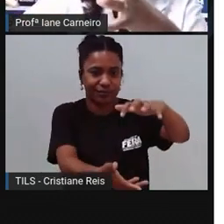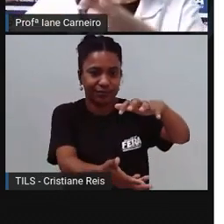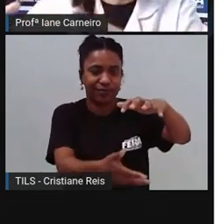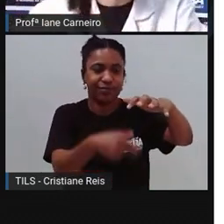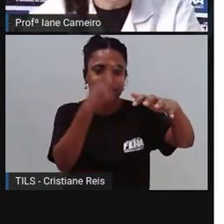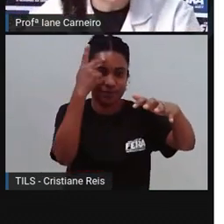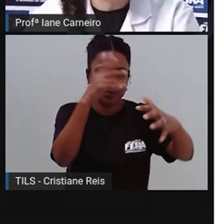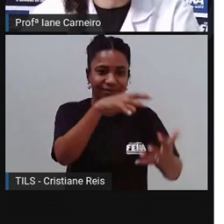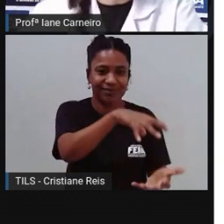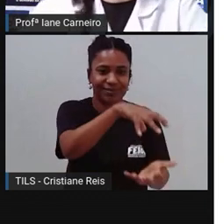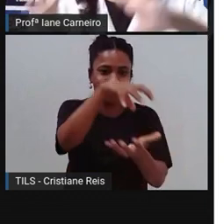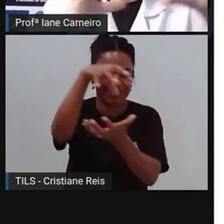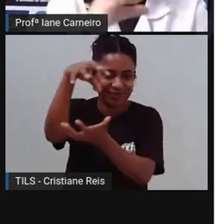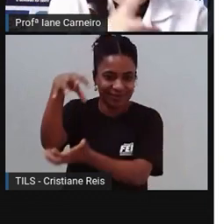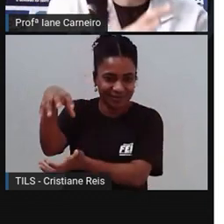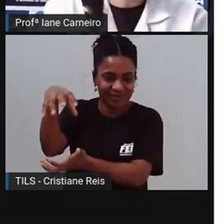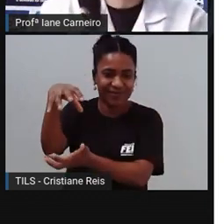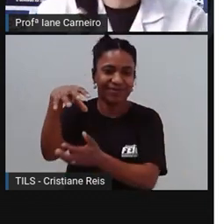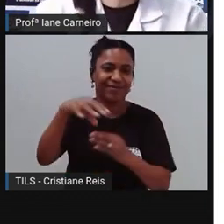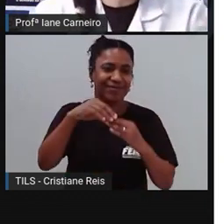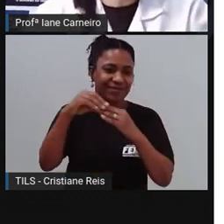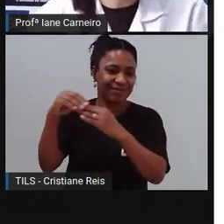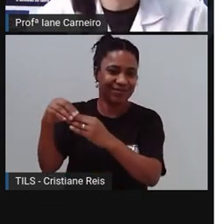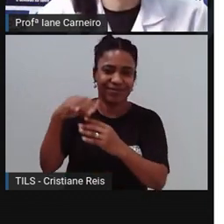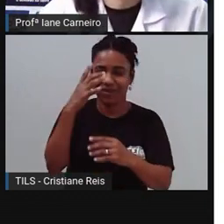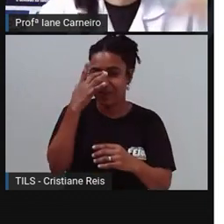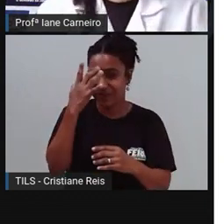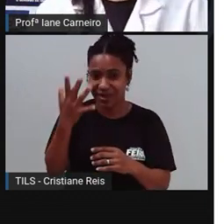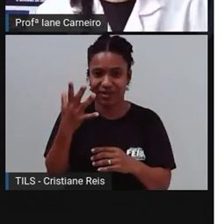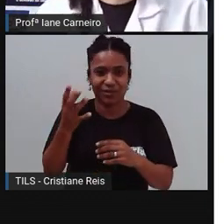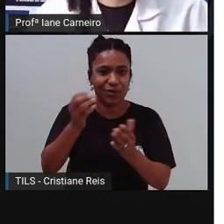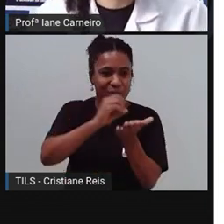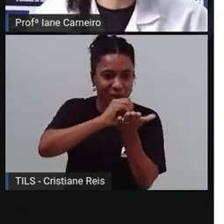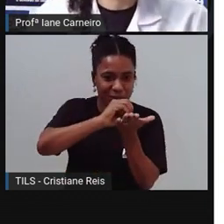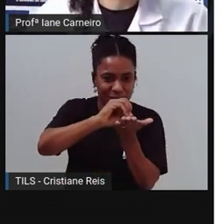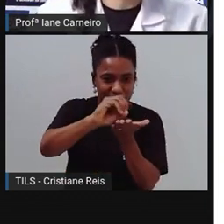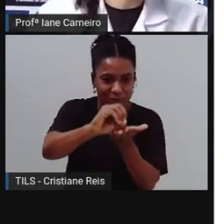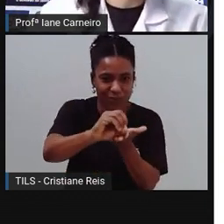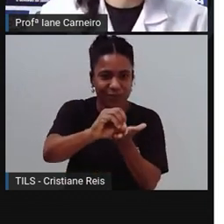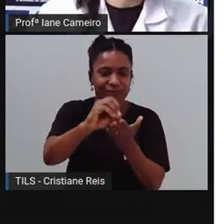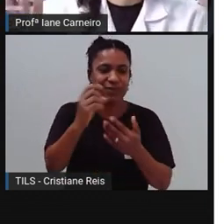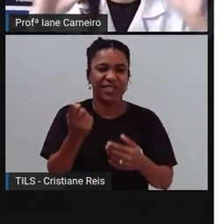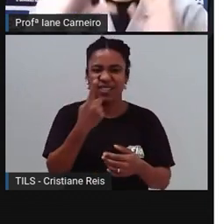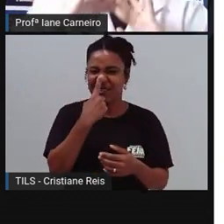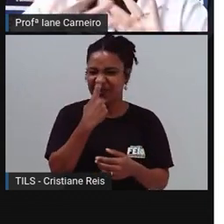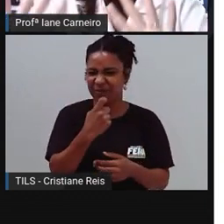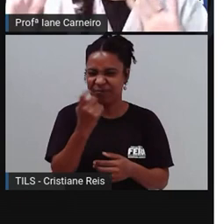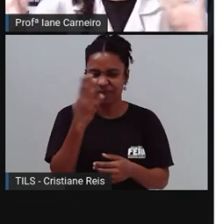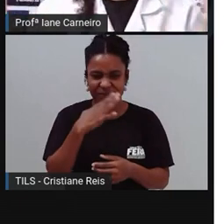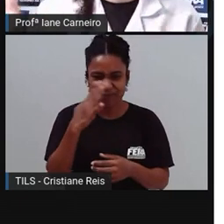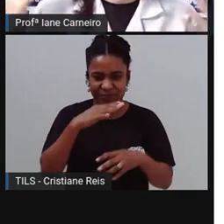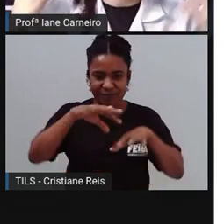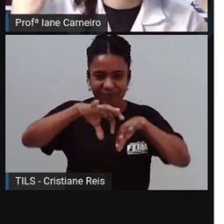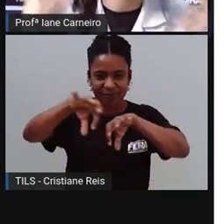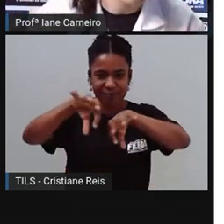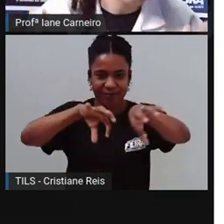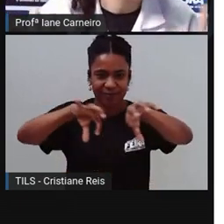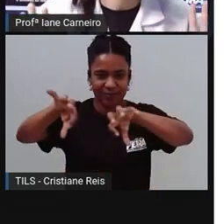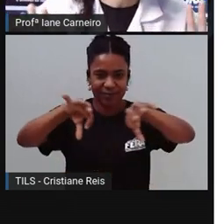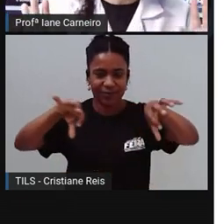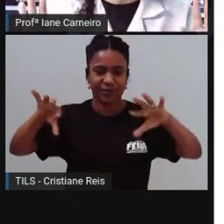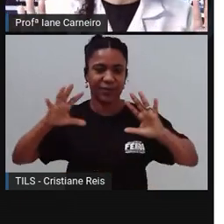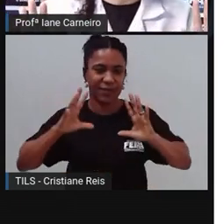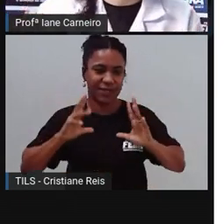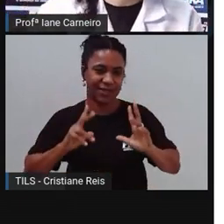coloca tudo num saquinho separado do lixo orgânico, do material de rejeito, para eles poderem levar só o que